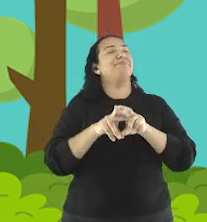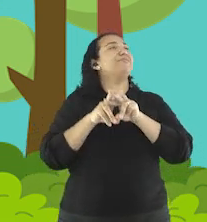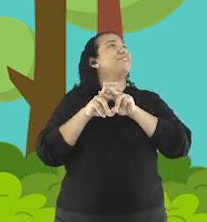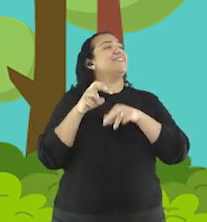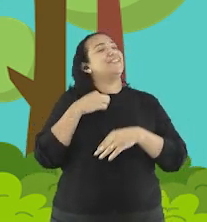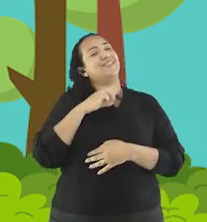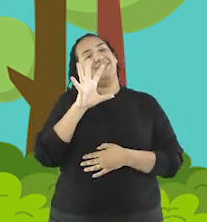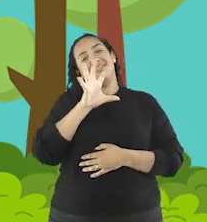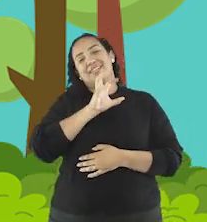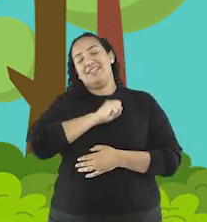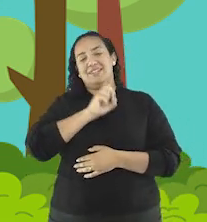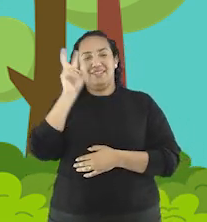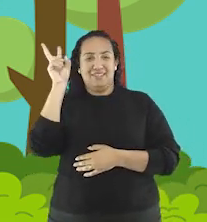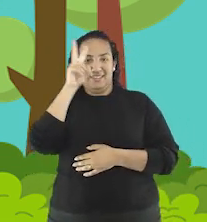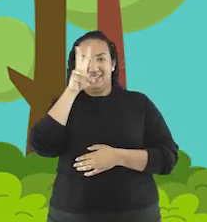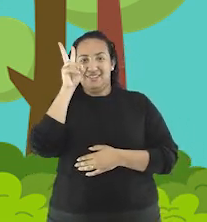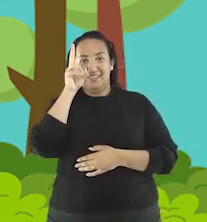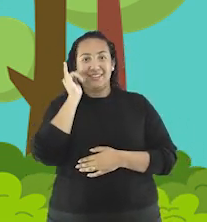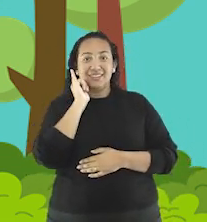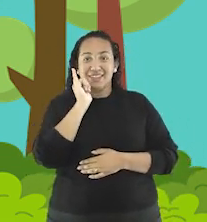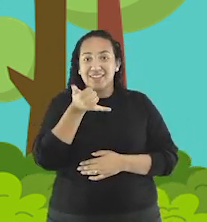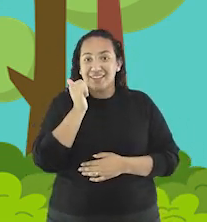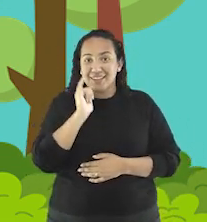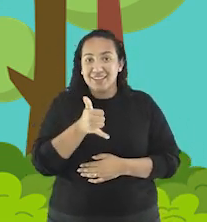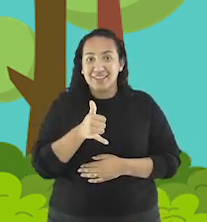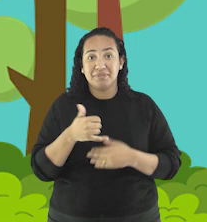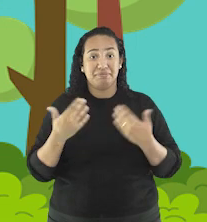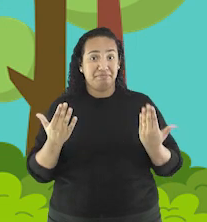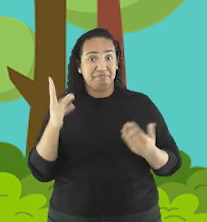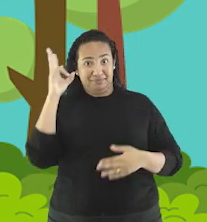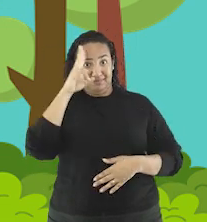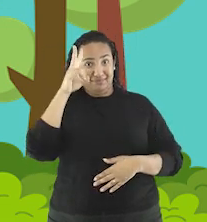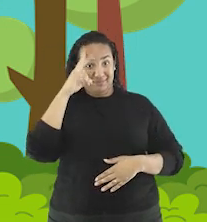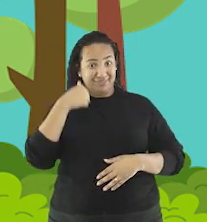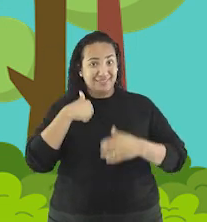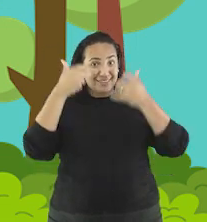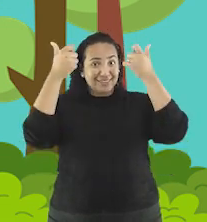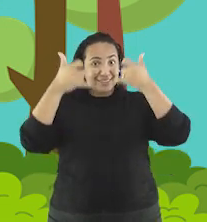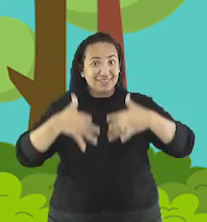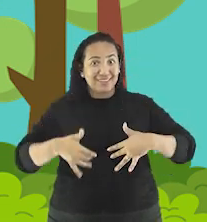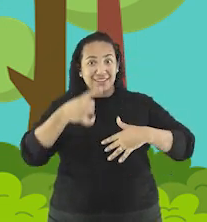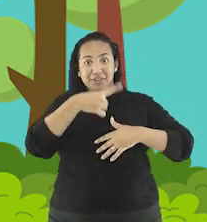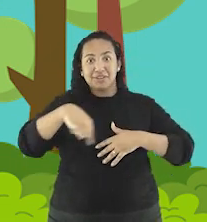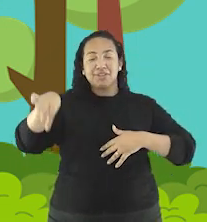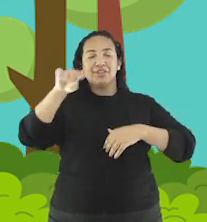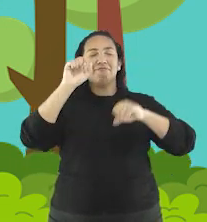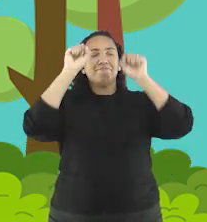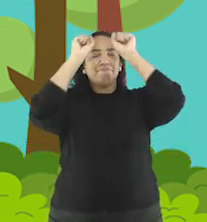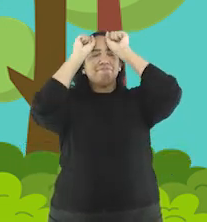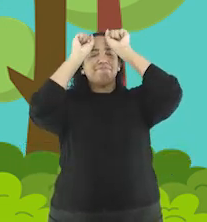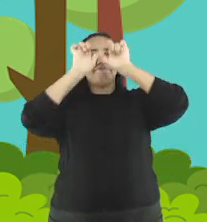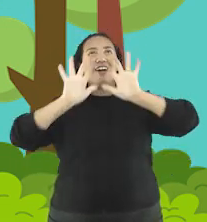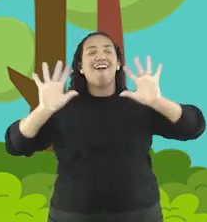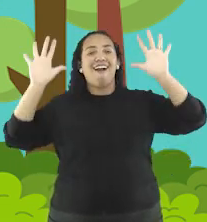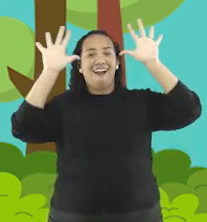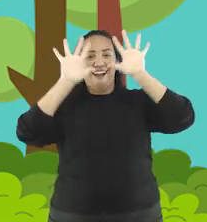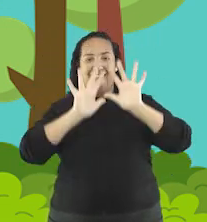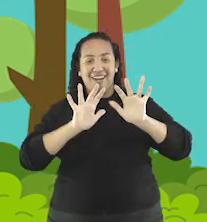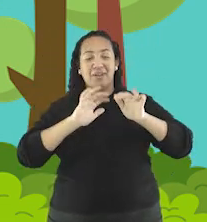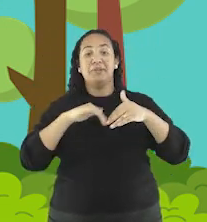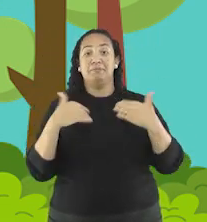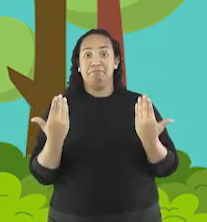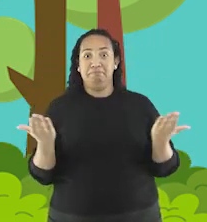que eu adoro contar histórias, pois, como disse, a gente viaja sem sair do lugar.